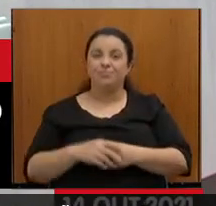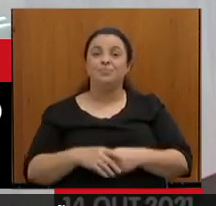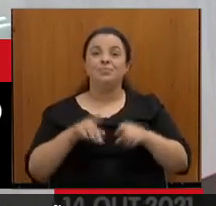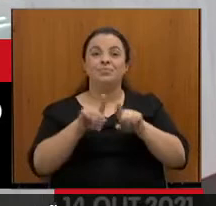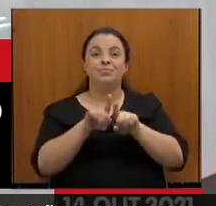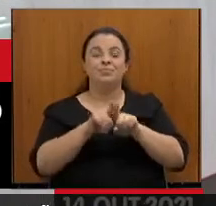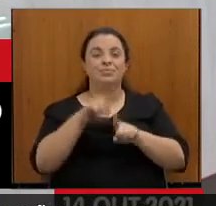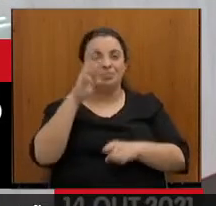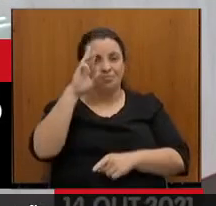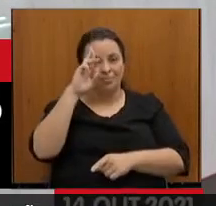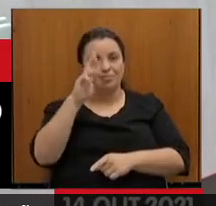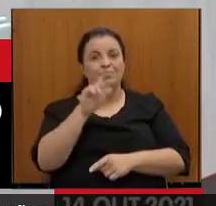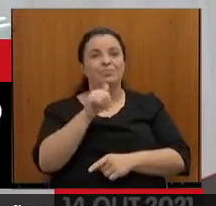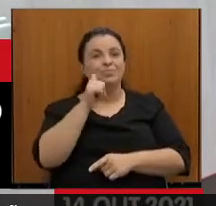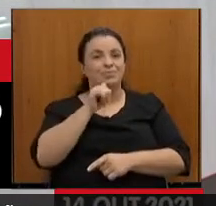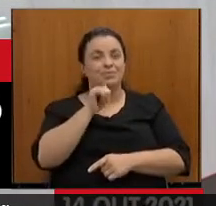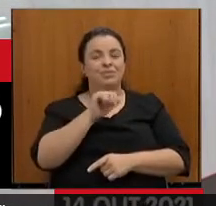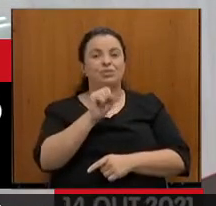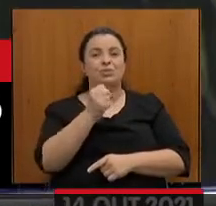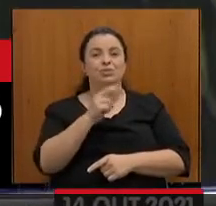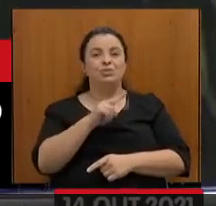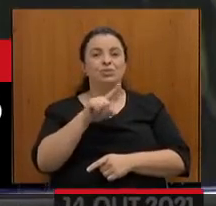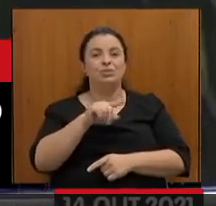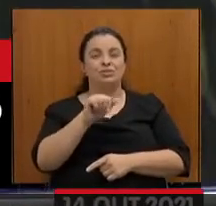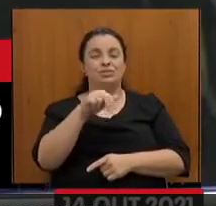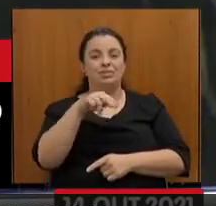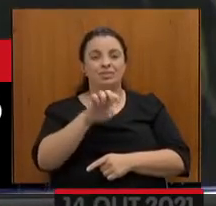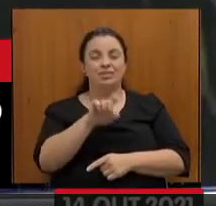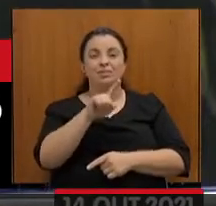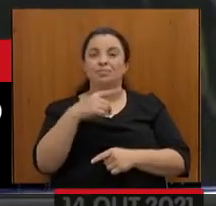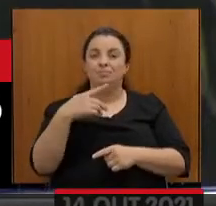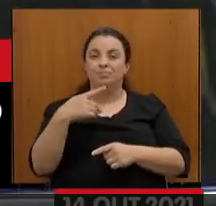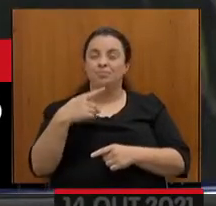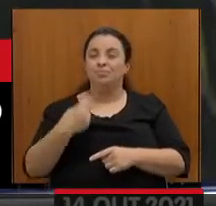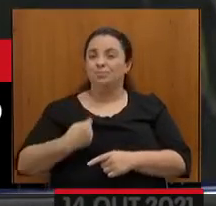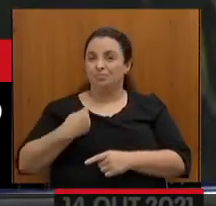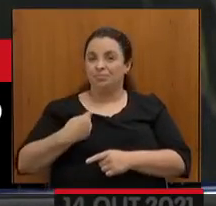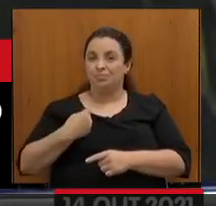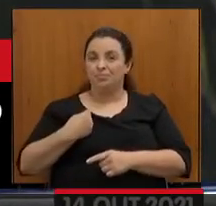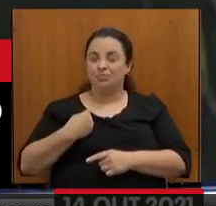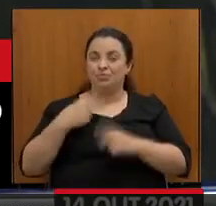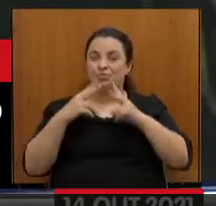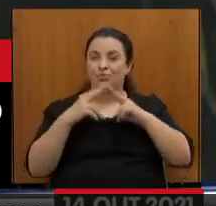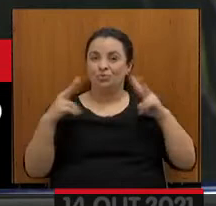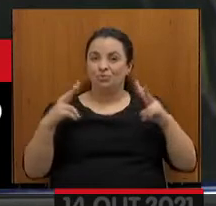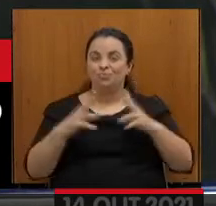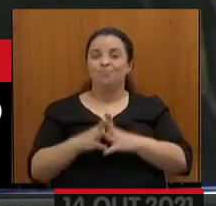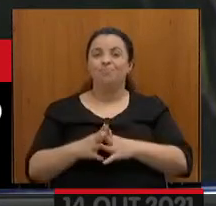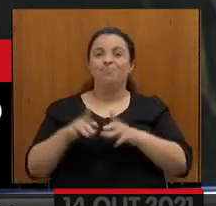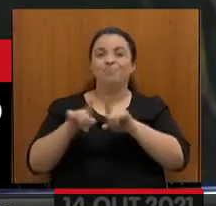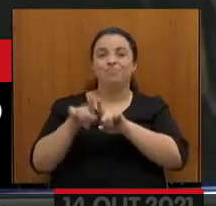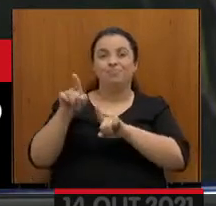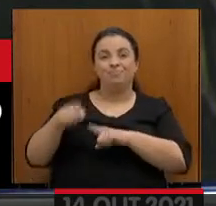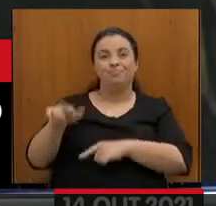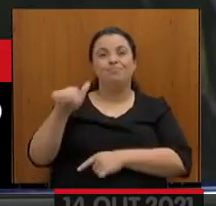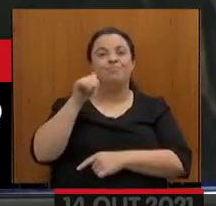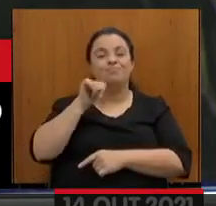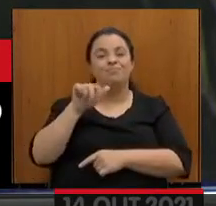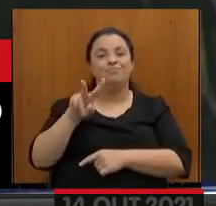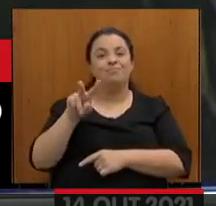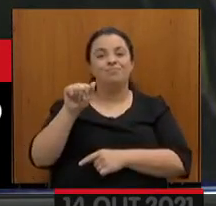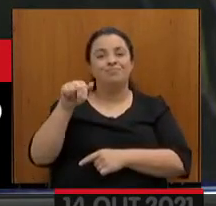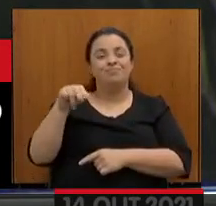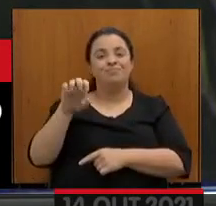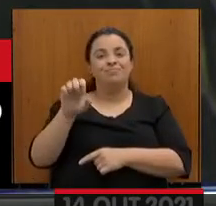Ceruia, que participou conosco aqui de forma virtual. Também a senhora Vanessa Campolina